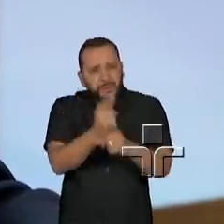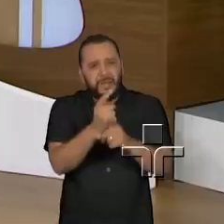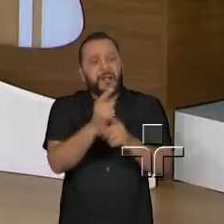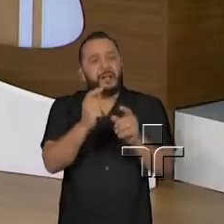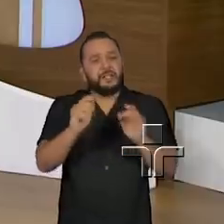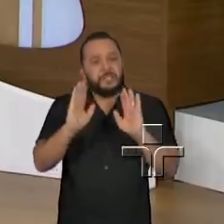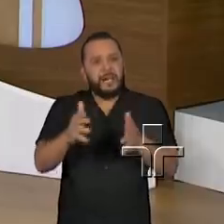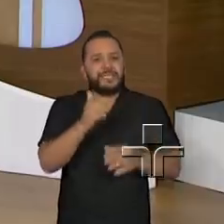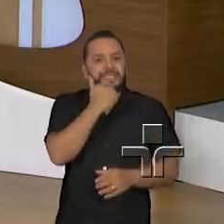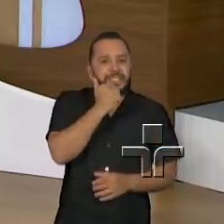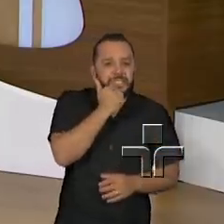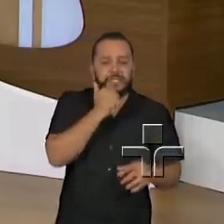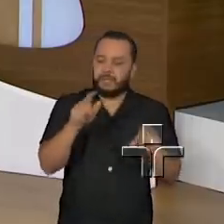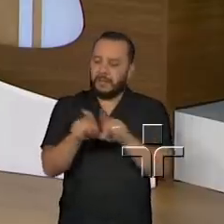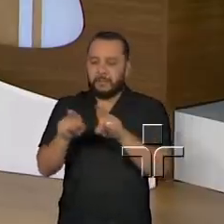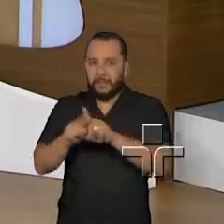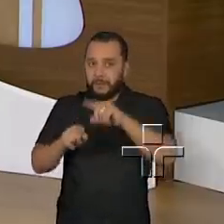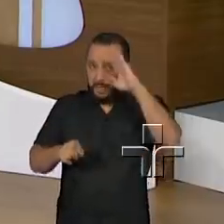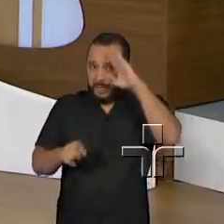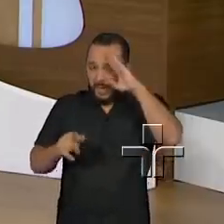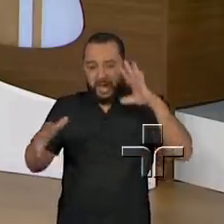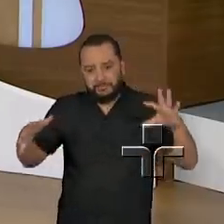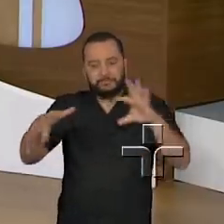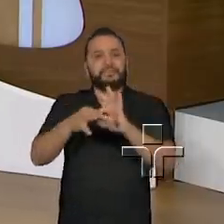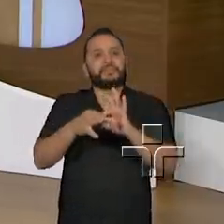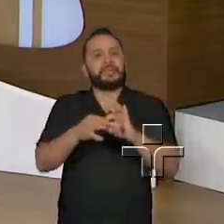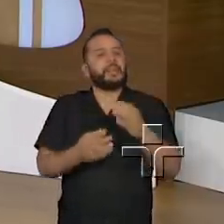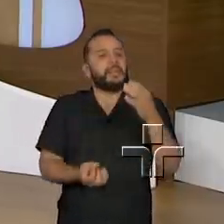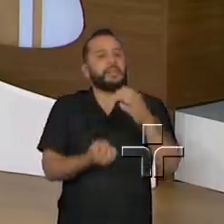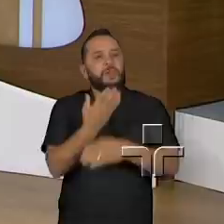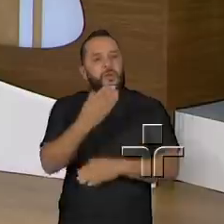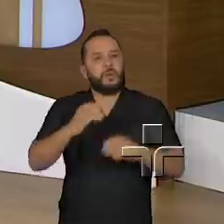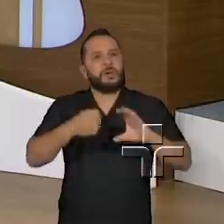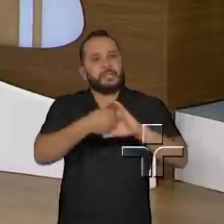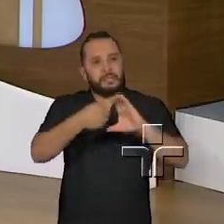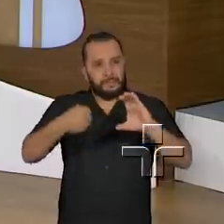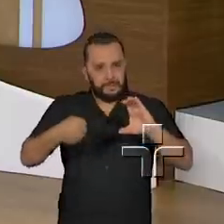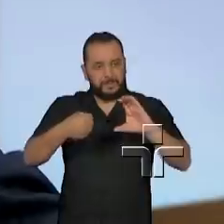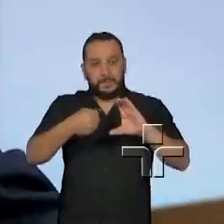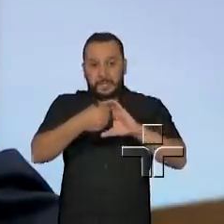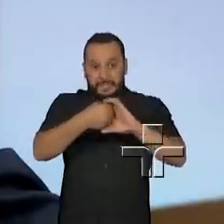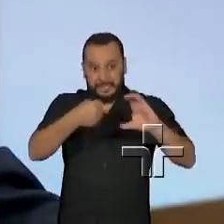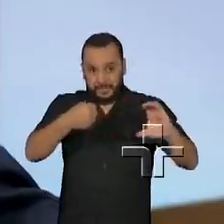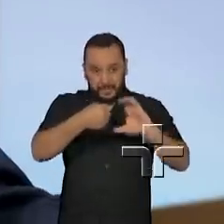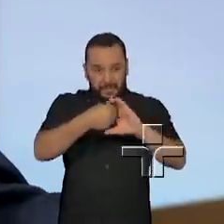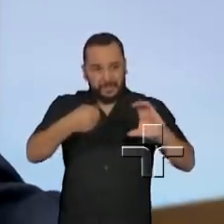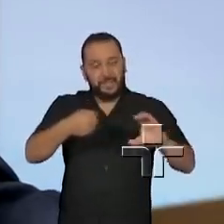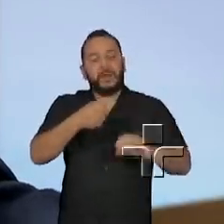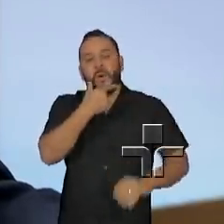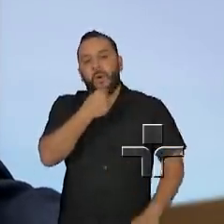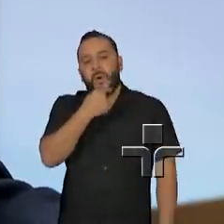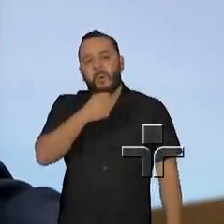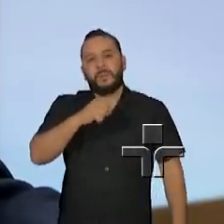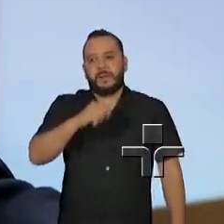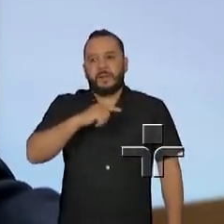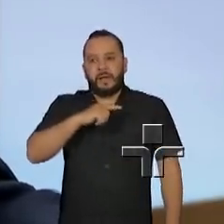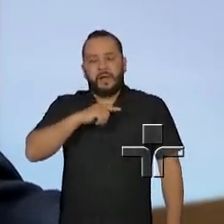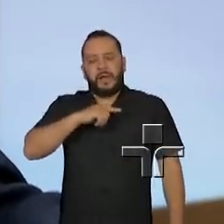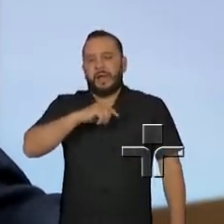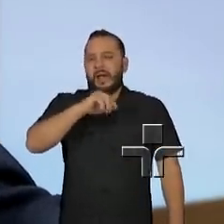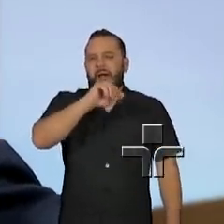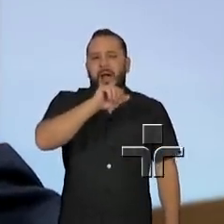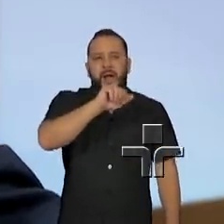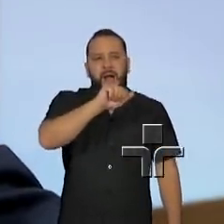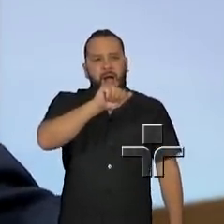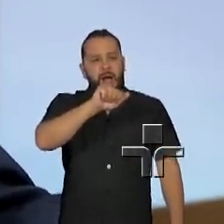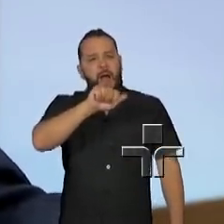militares, a gente precisa pensar o país juntos. Quem criou o CNPq, o primeiro presidente do CNPq era um almirante, o almirante Álvaro Alberto. Foram os militares